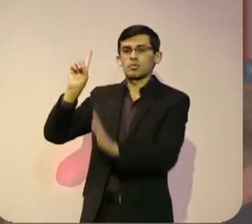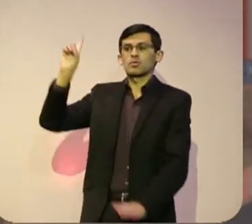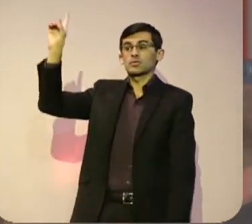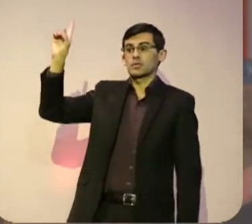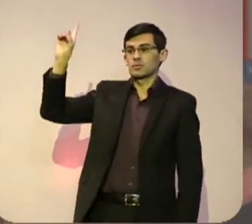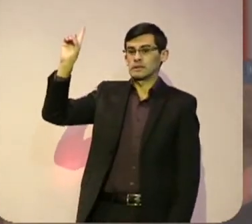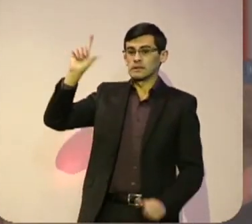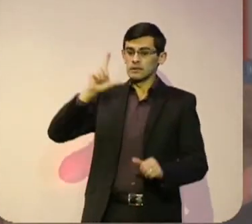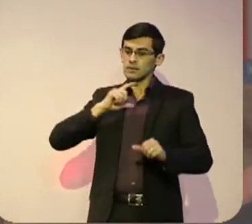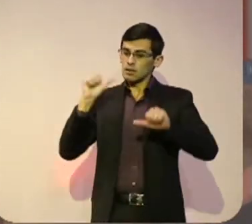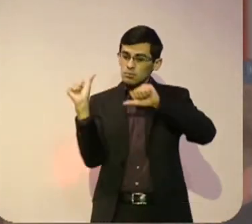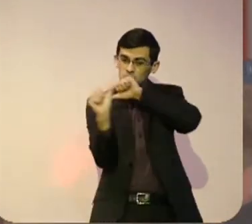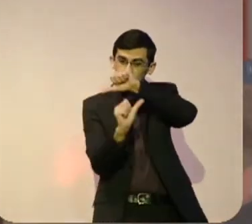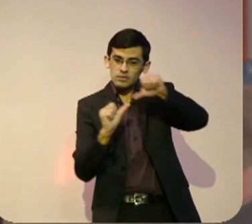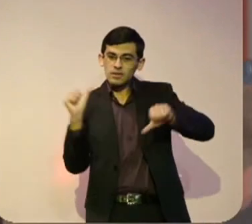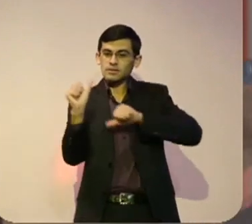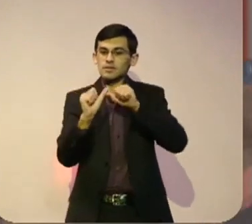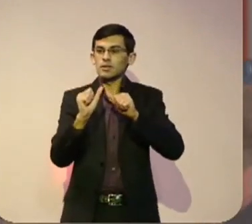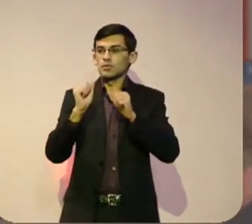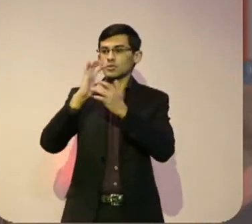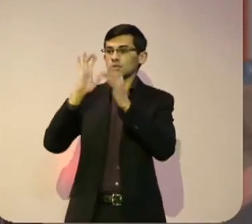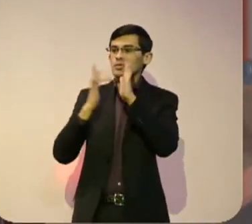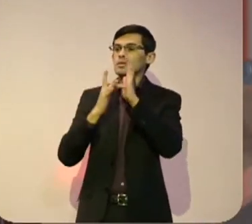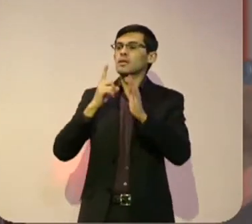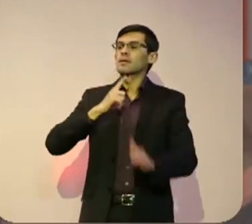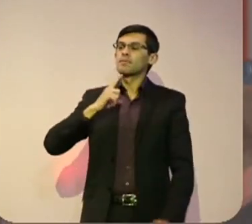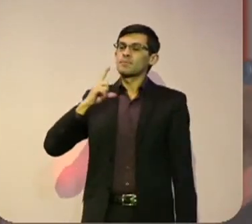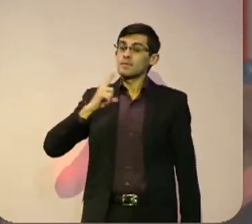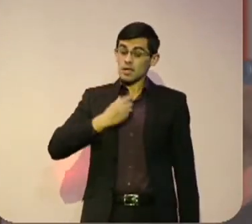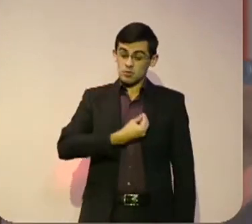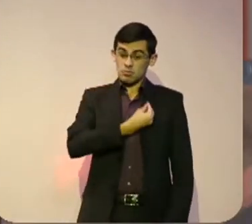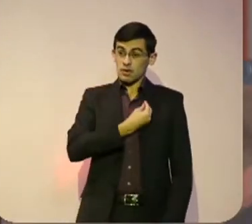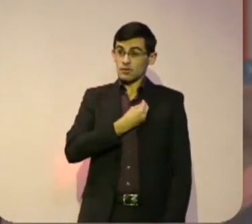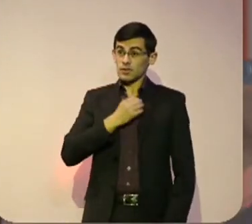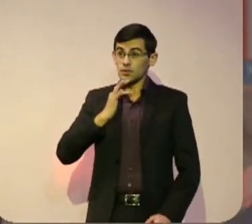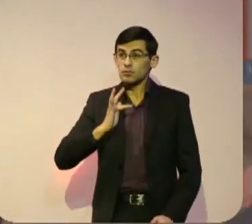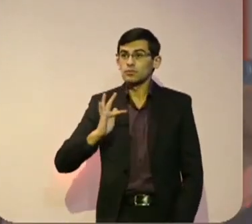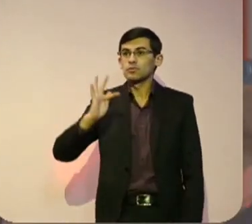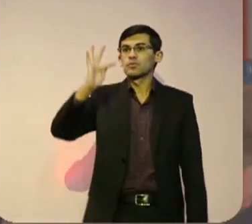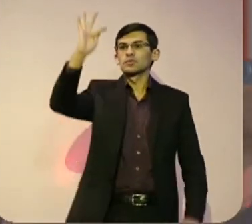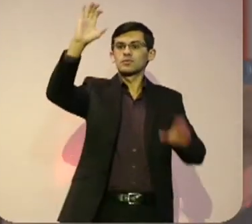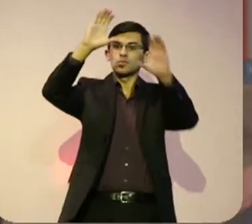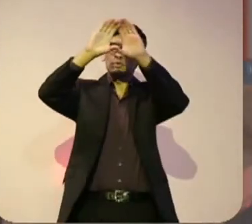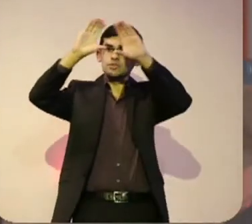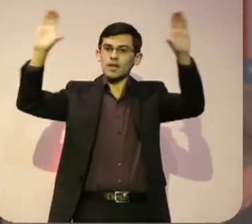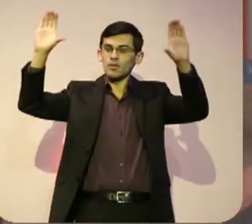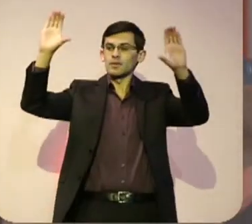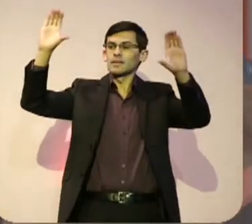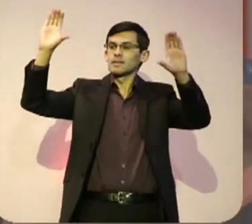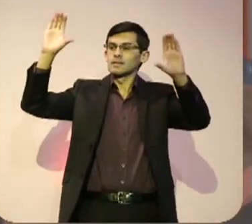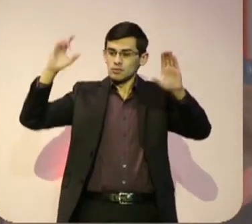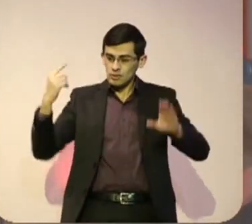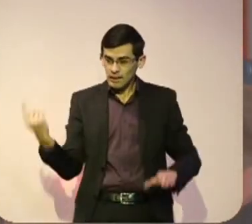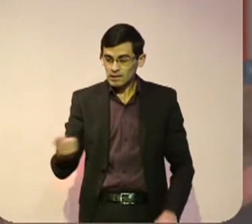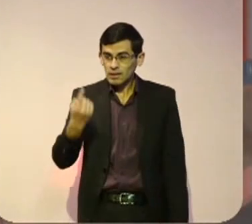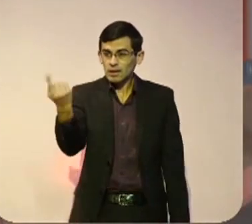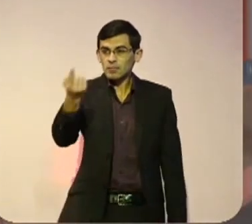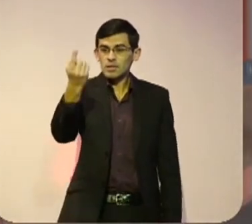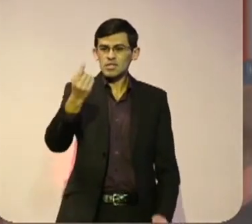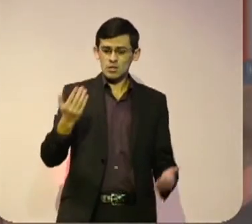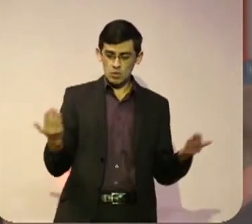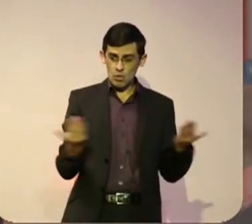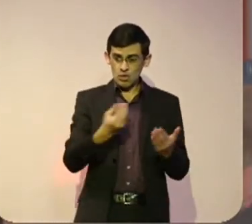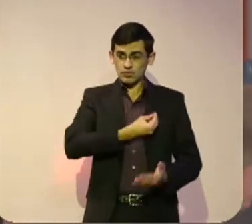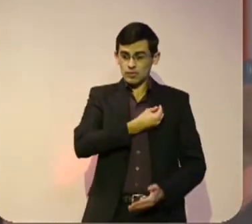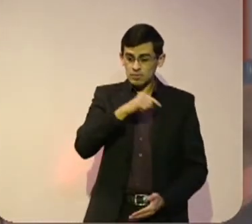Jesus Cristo. E então, há uma vida na eternidade que nos espera. E aquilo que vivemos aqui